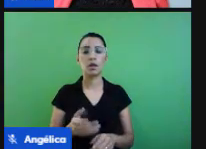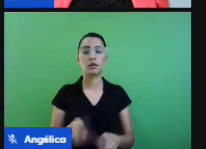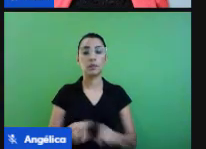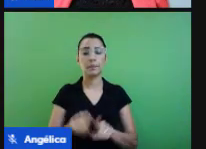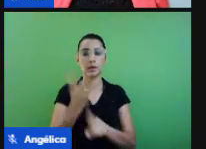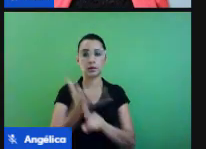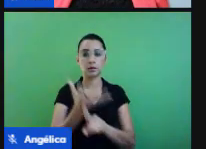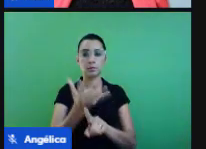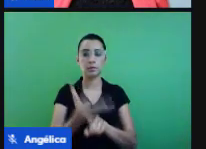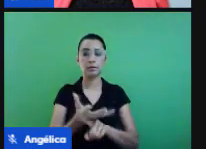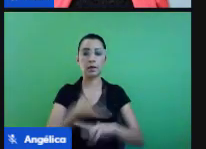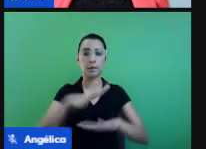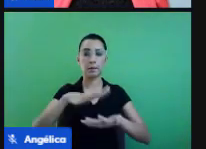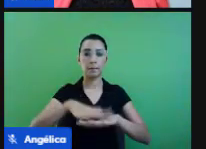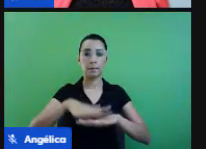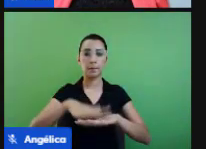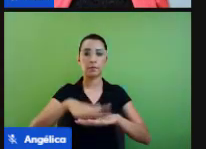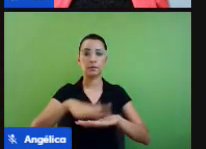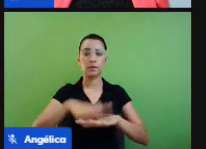ela abordou,